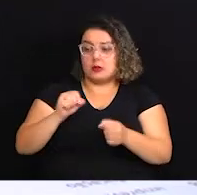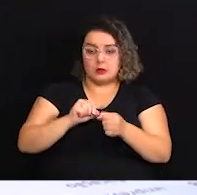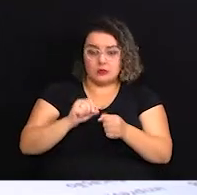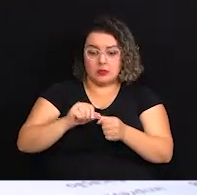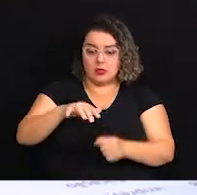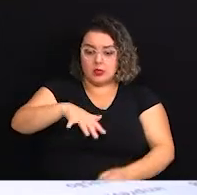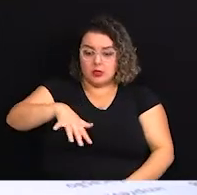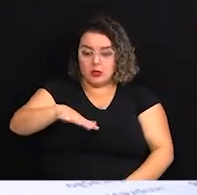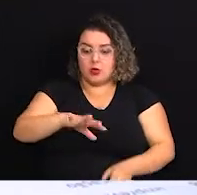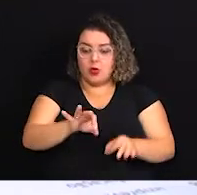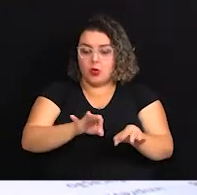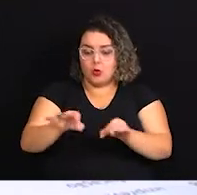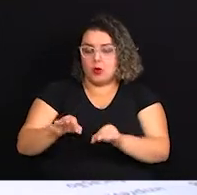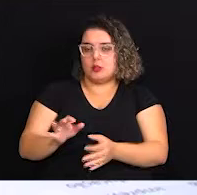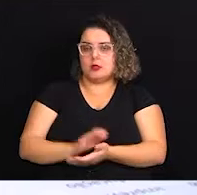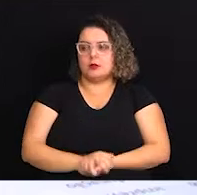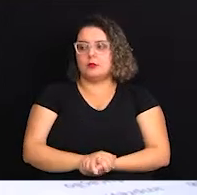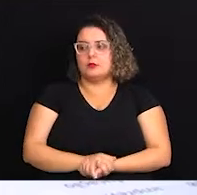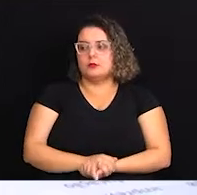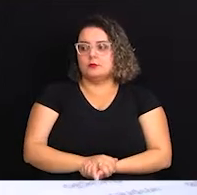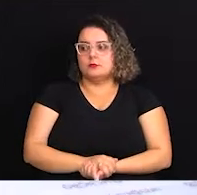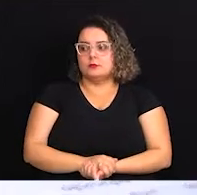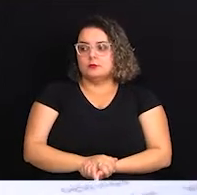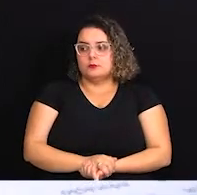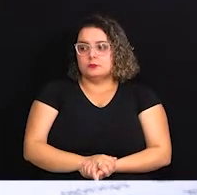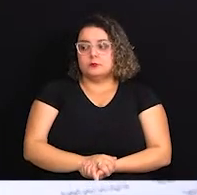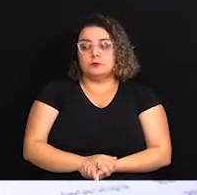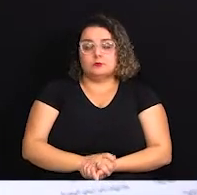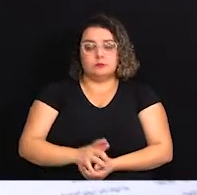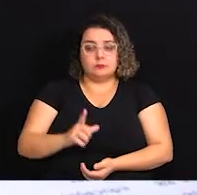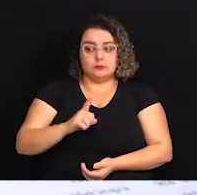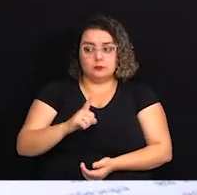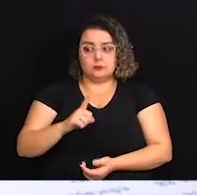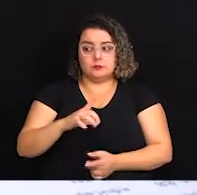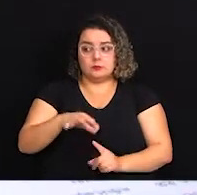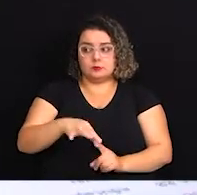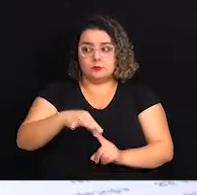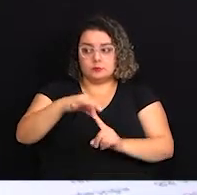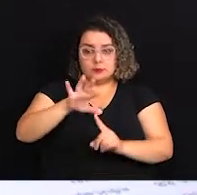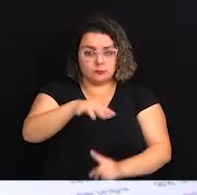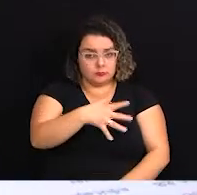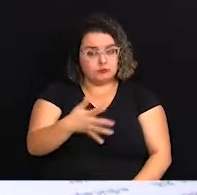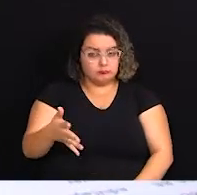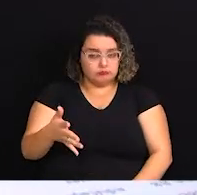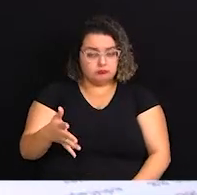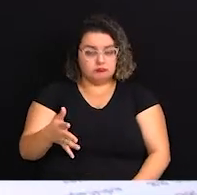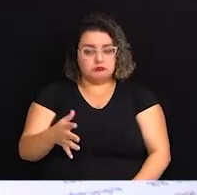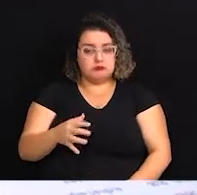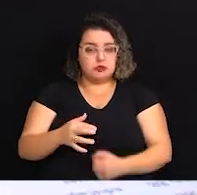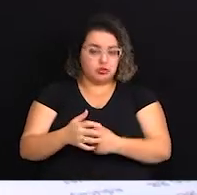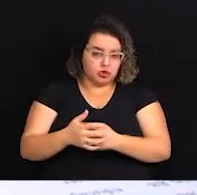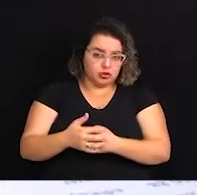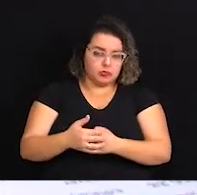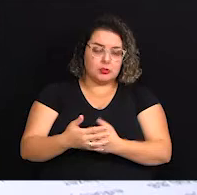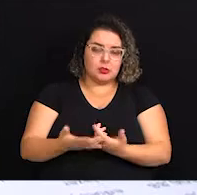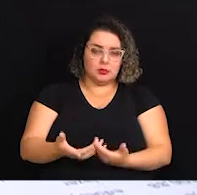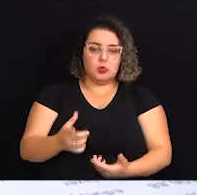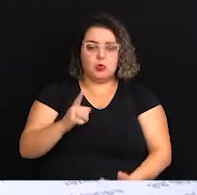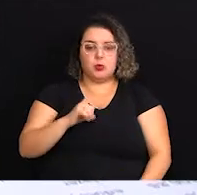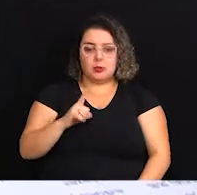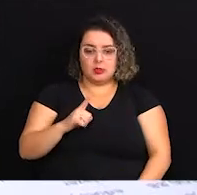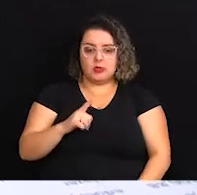fazer isso aqui ficar organizadinho? Olha, existe a opção de utilizar uma planilha eletrônica, existe a opção hoje